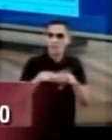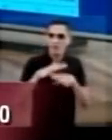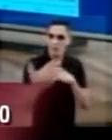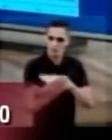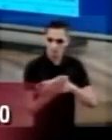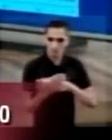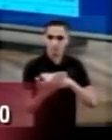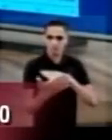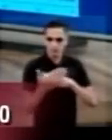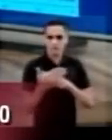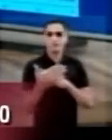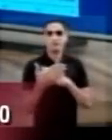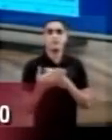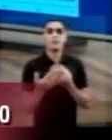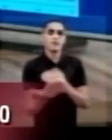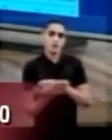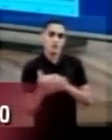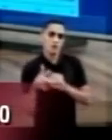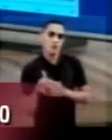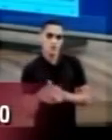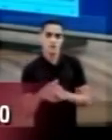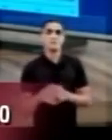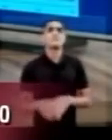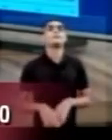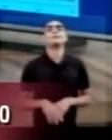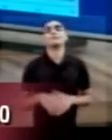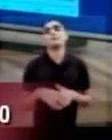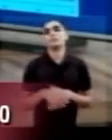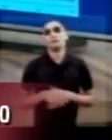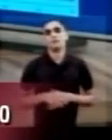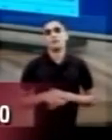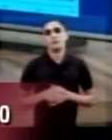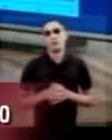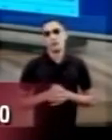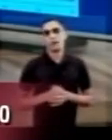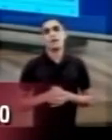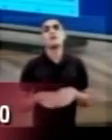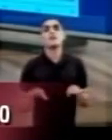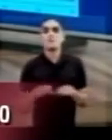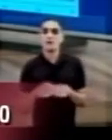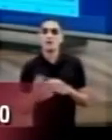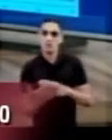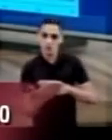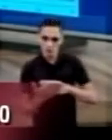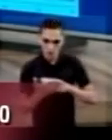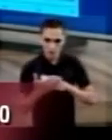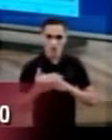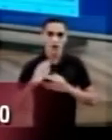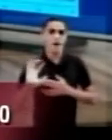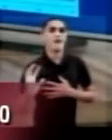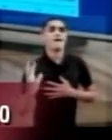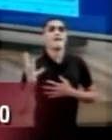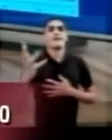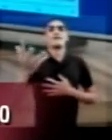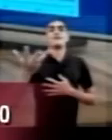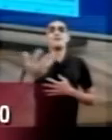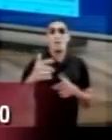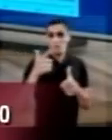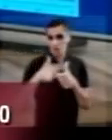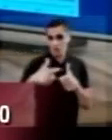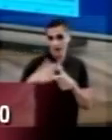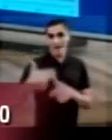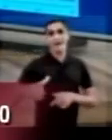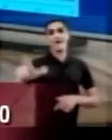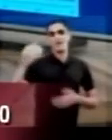nos proporcionado e que nos leva muitas vezes a tomar decisões antecipadas. Muito